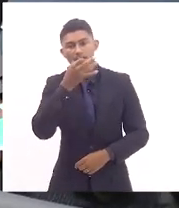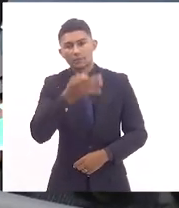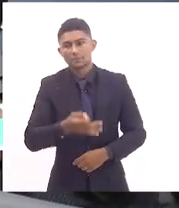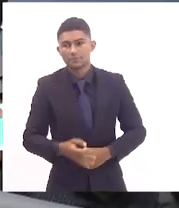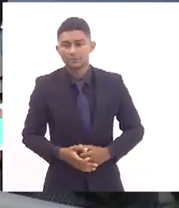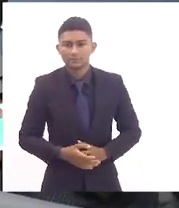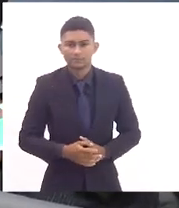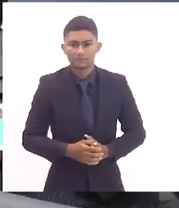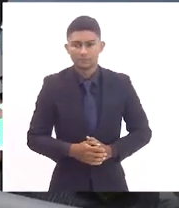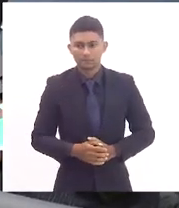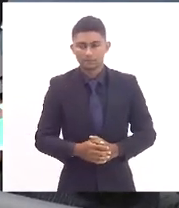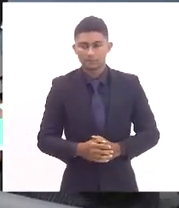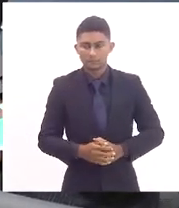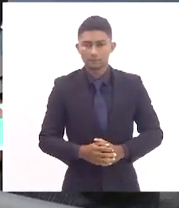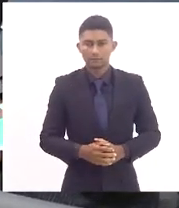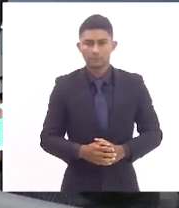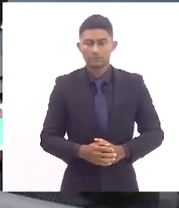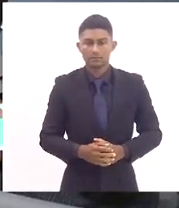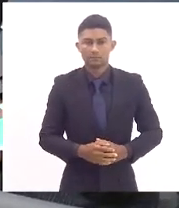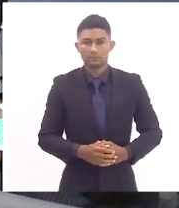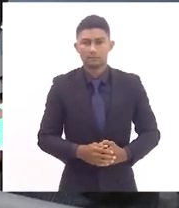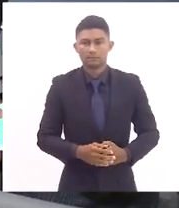é fácil